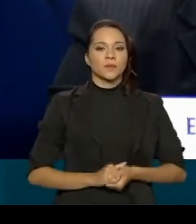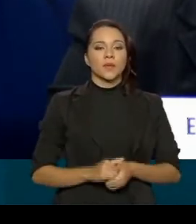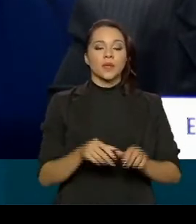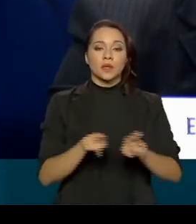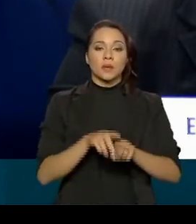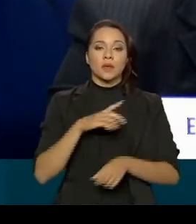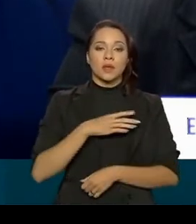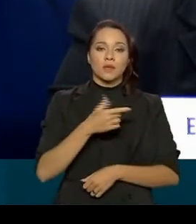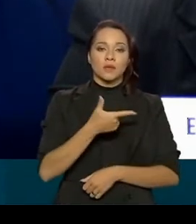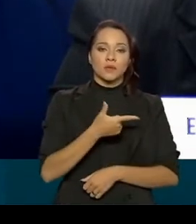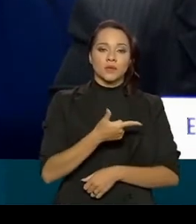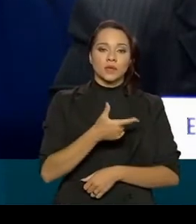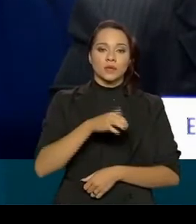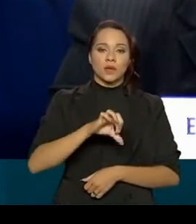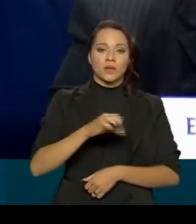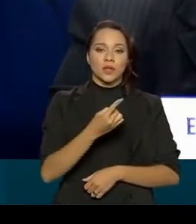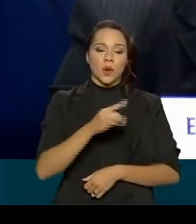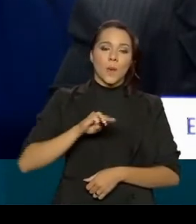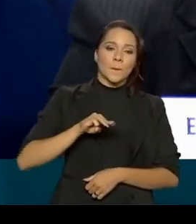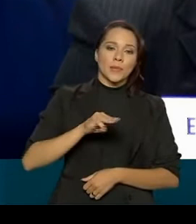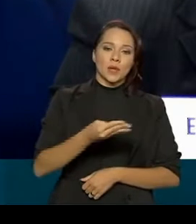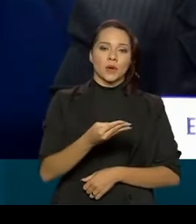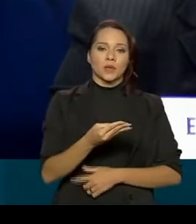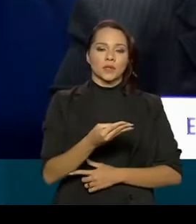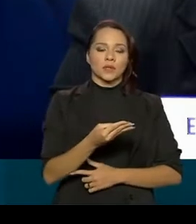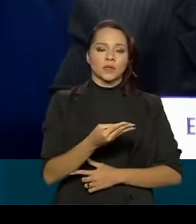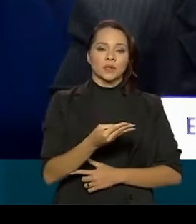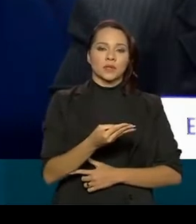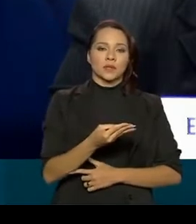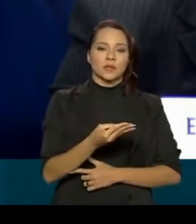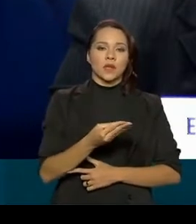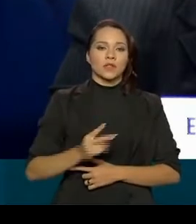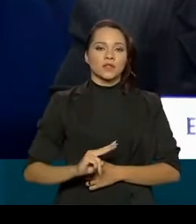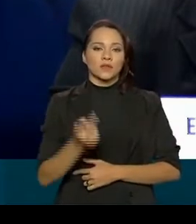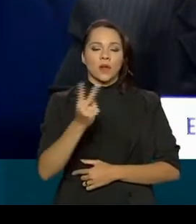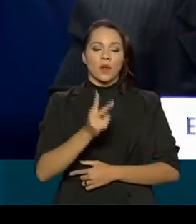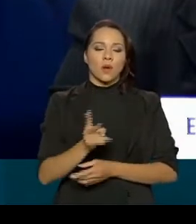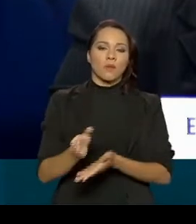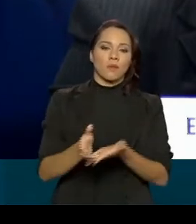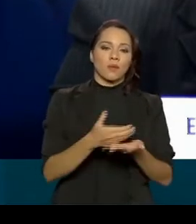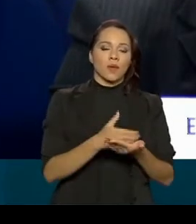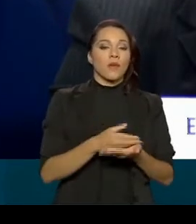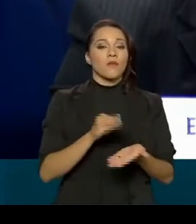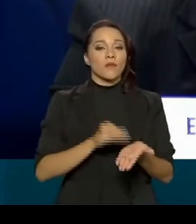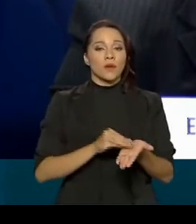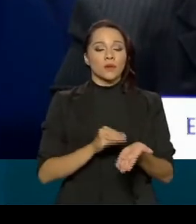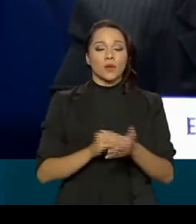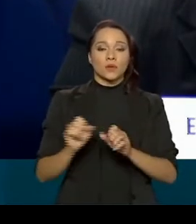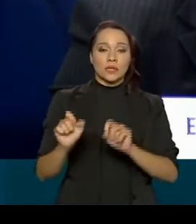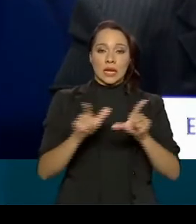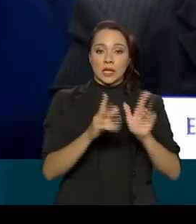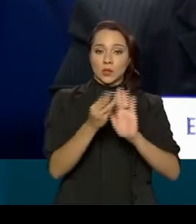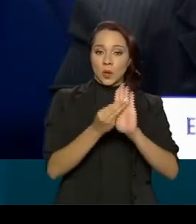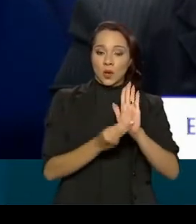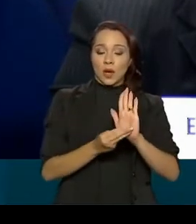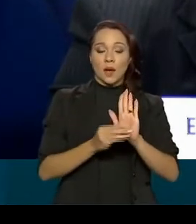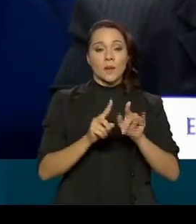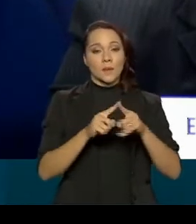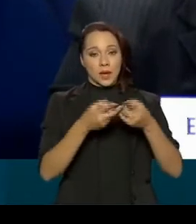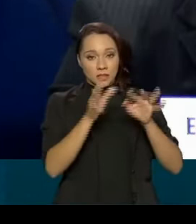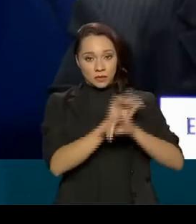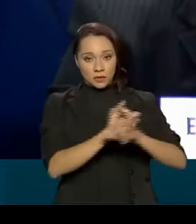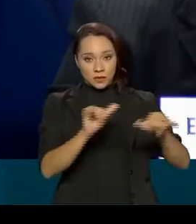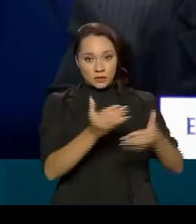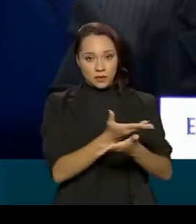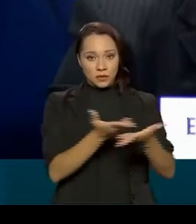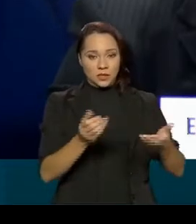tivemos 291 milhões de valor de outorga, e faltou aí no slide, mas eu informo aí para os